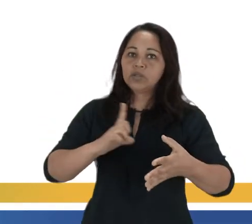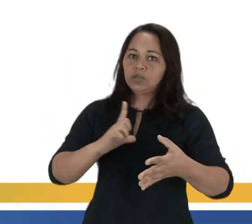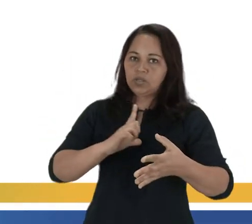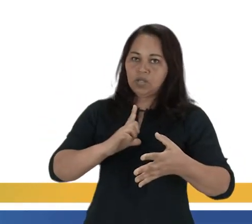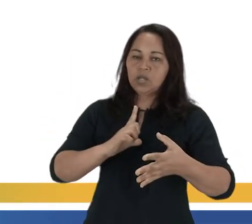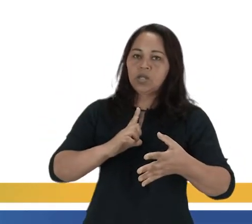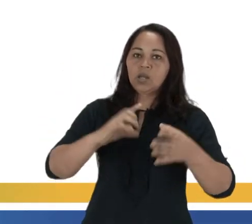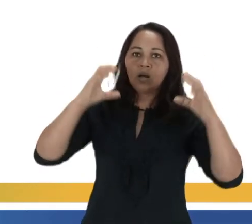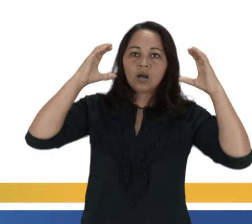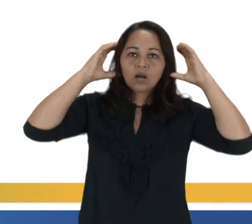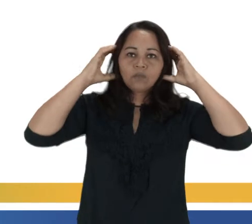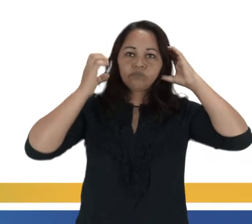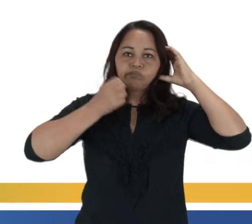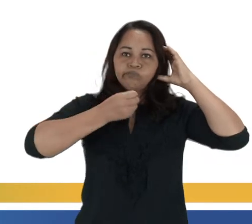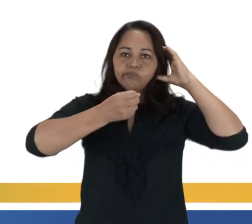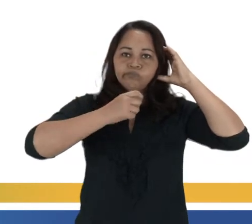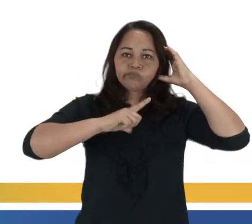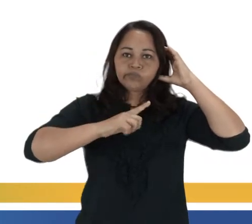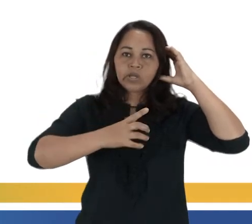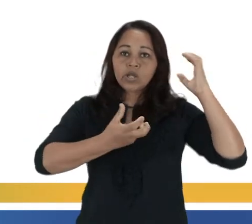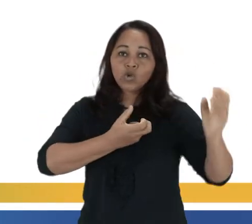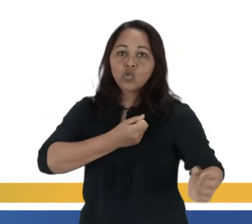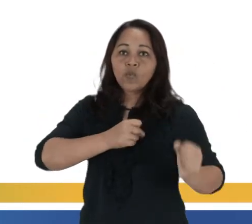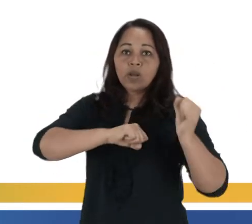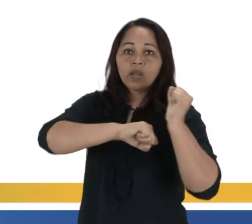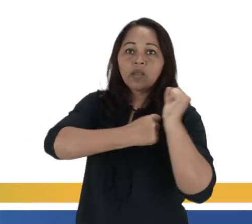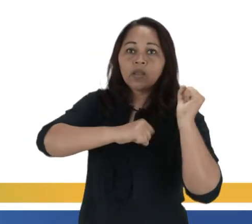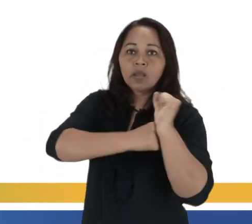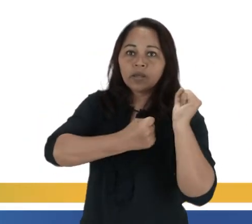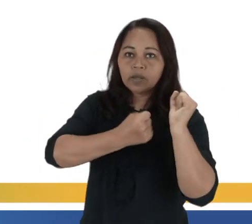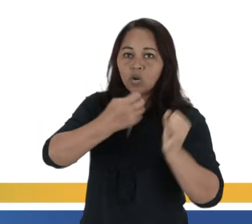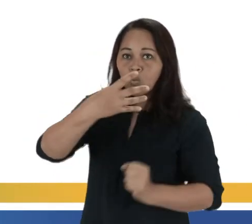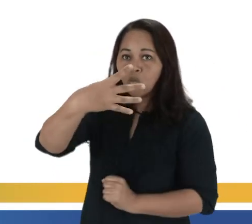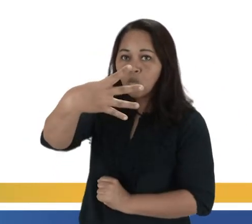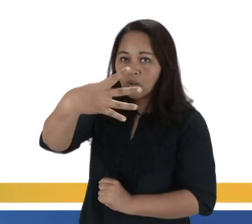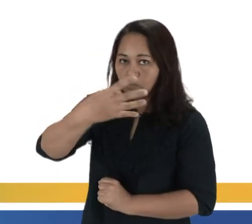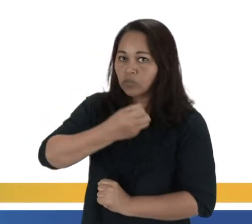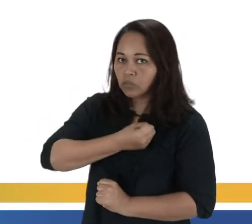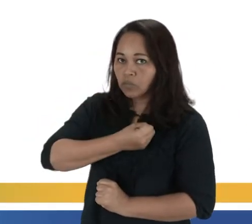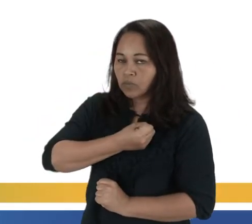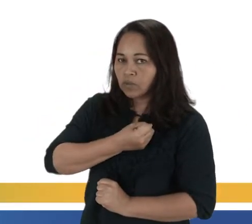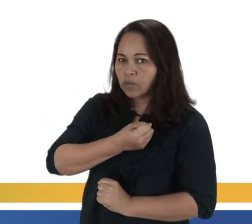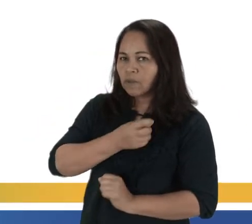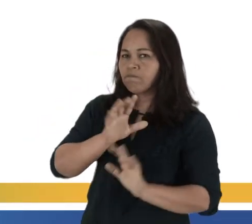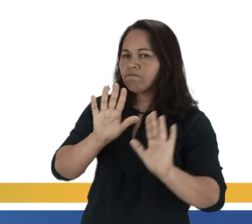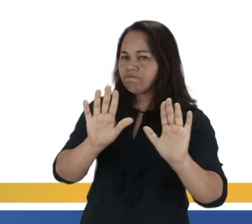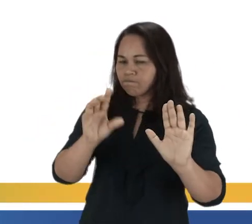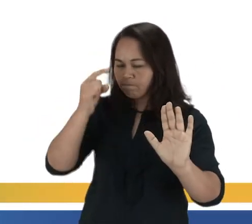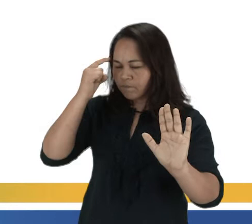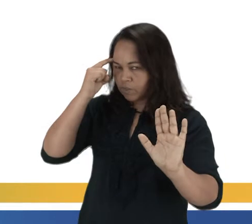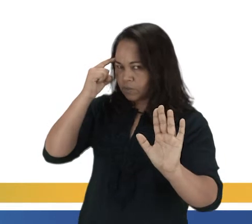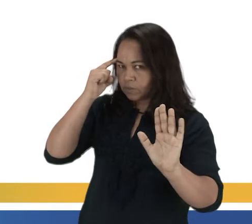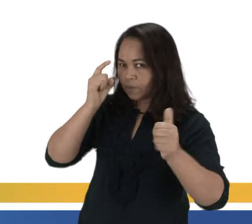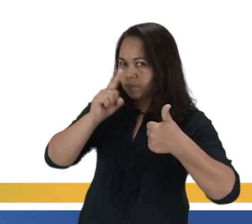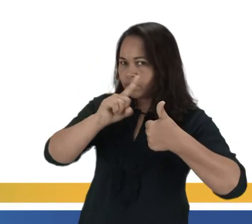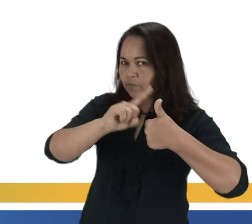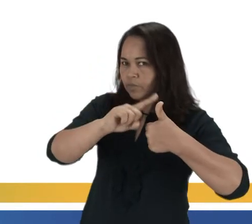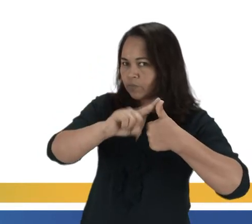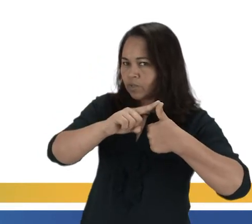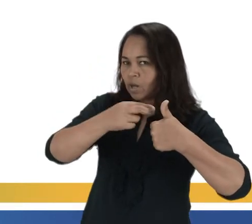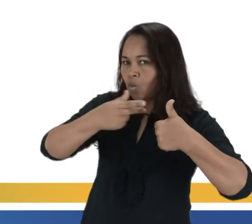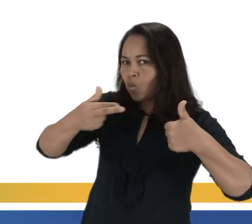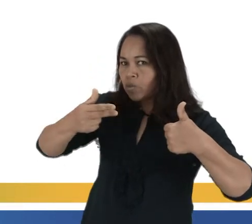por senha, que essas senhas são compostas por 4 algarismos, certo? Então, vamos imaginar aí. Primeira coisa que a gente